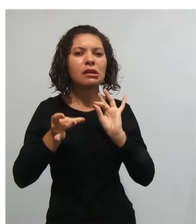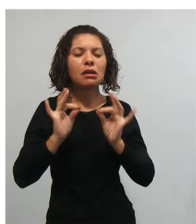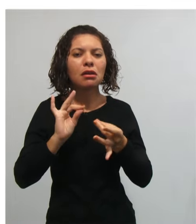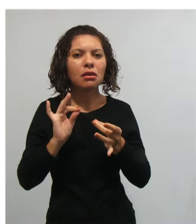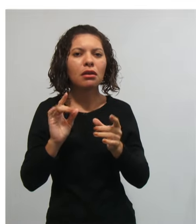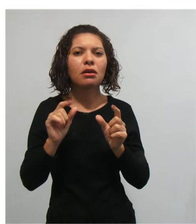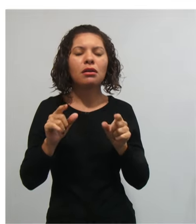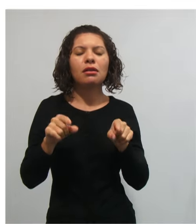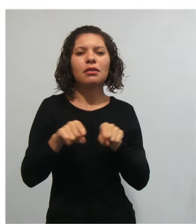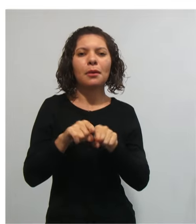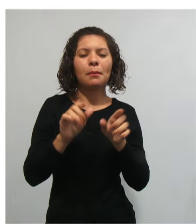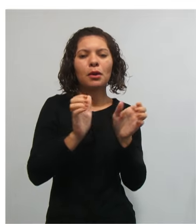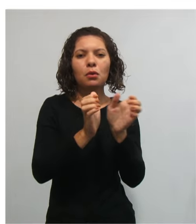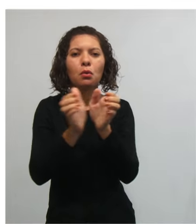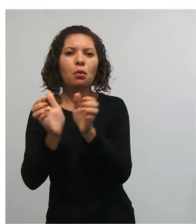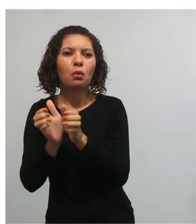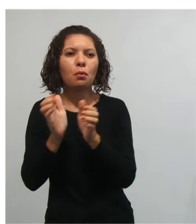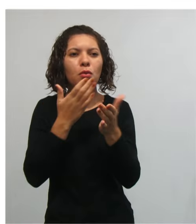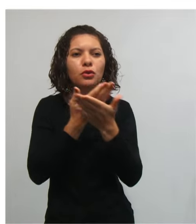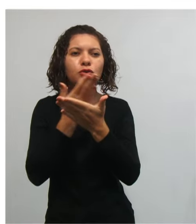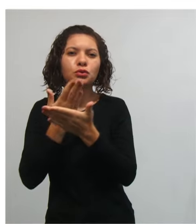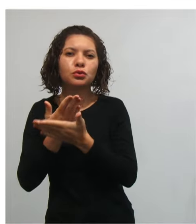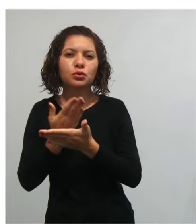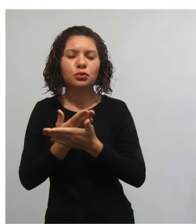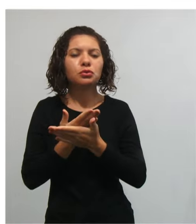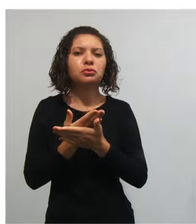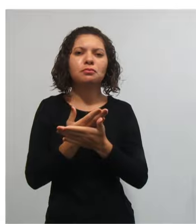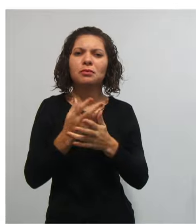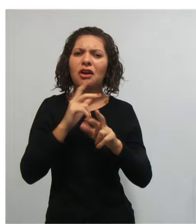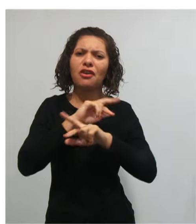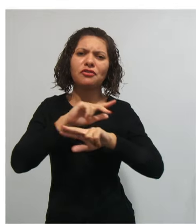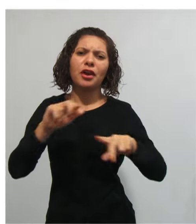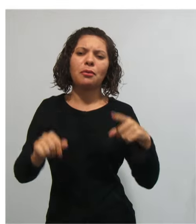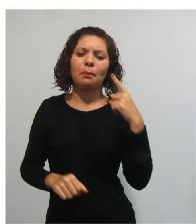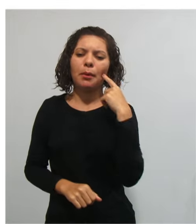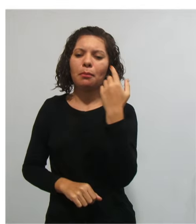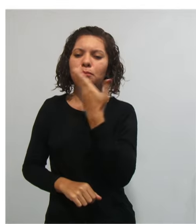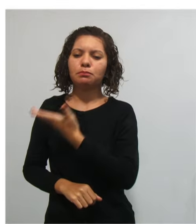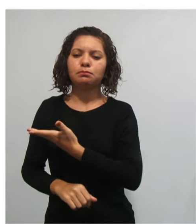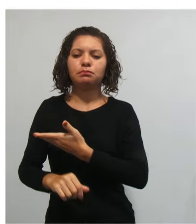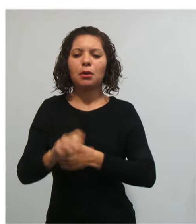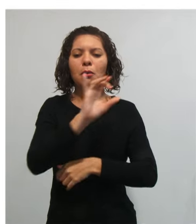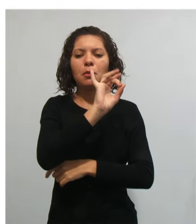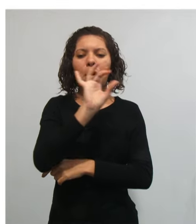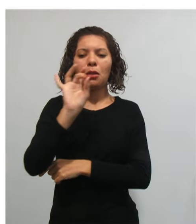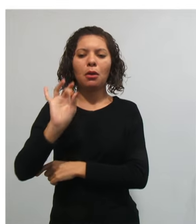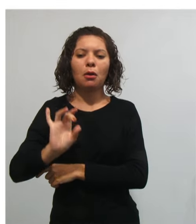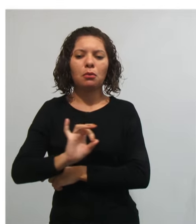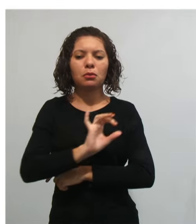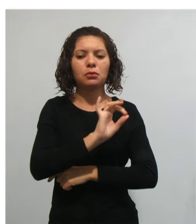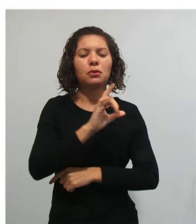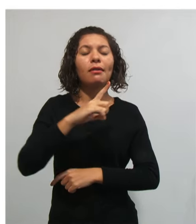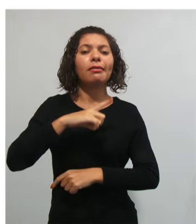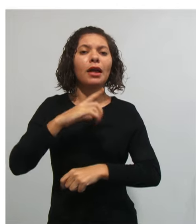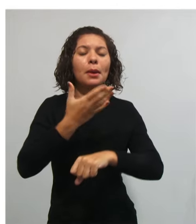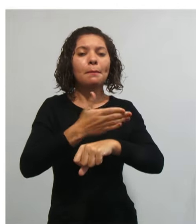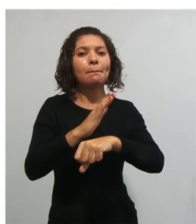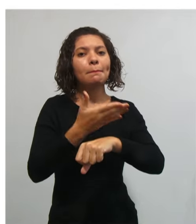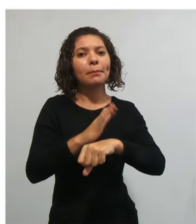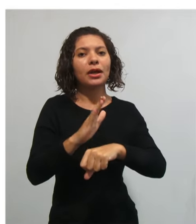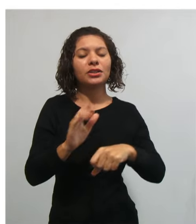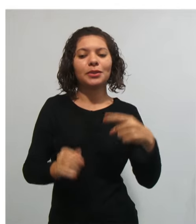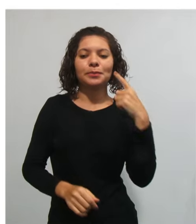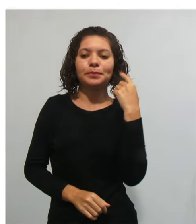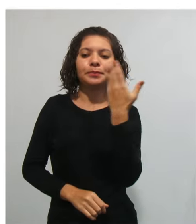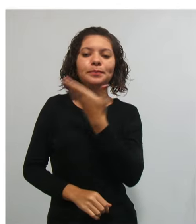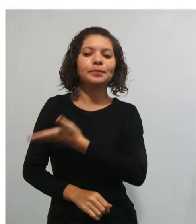ah Laboratórios oficinas clubes observatórios núcleos de estudos núcleos de criação artística Então são